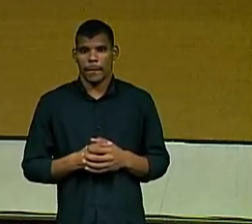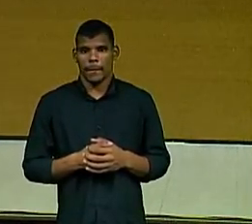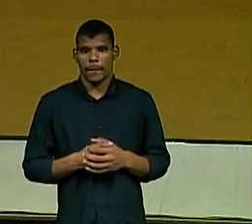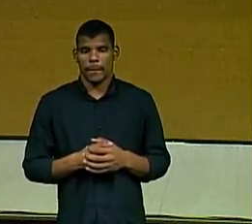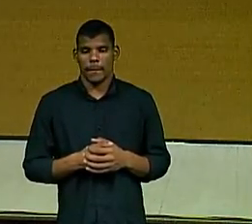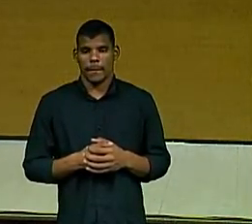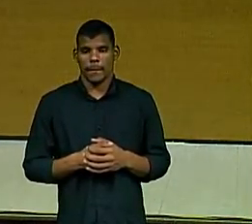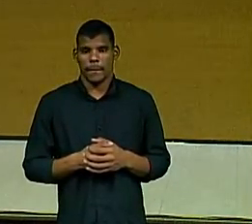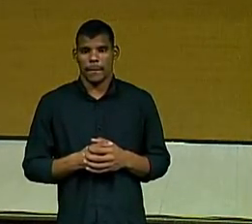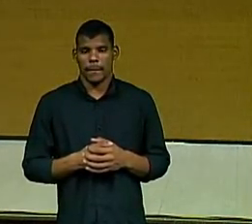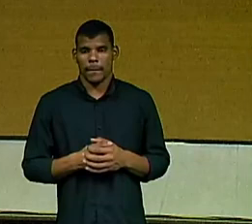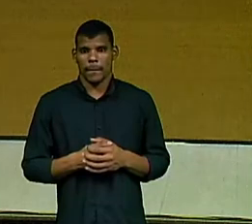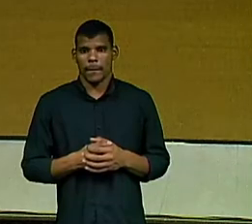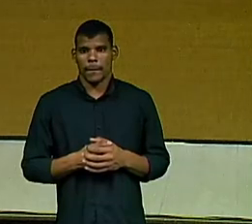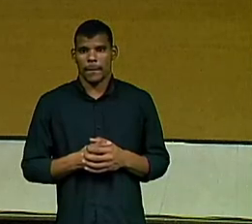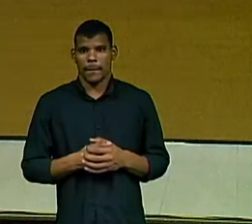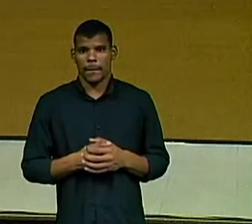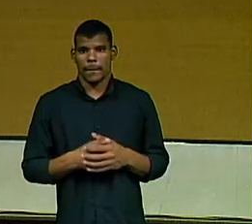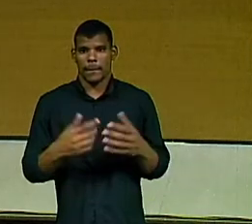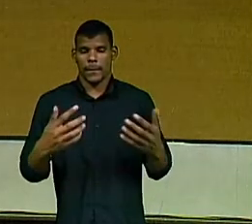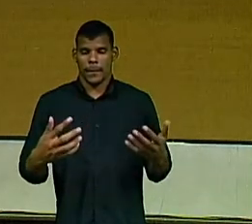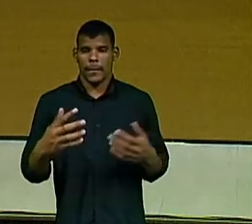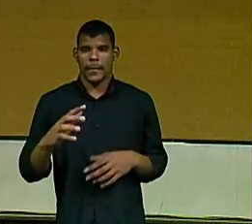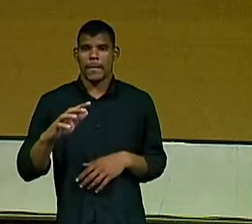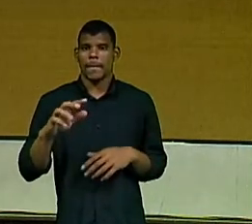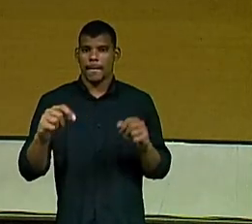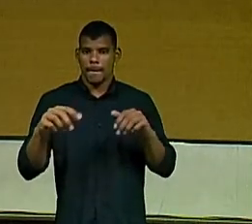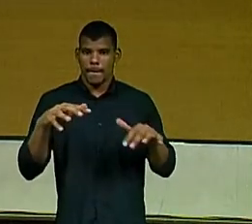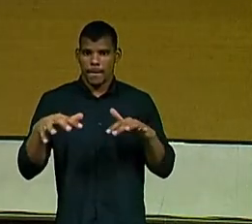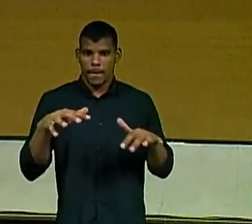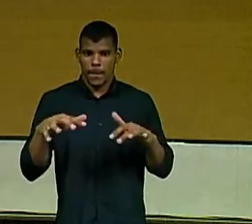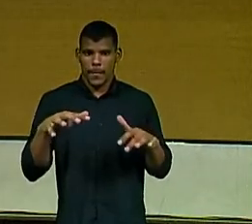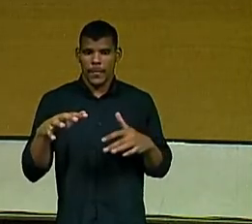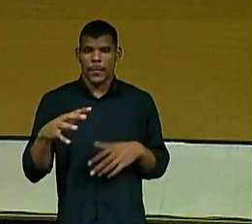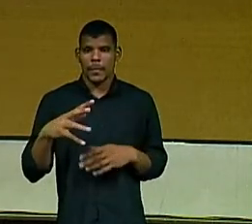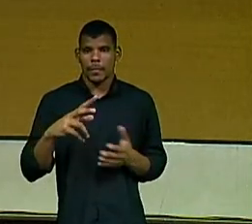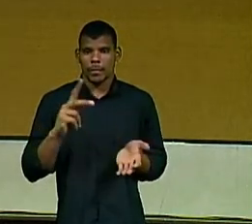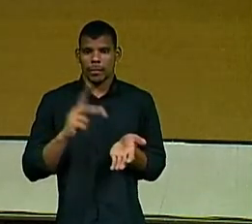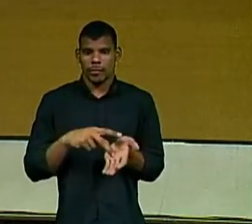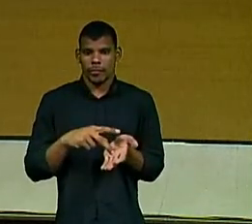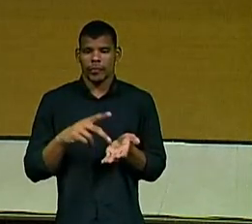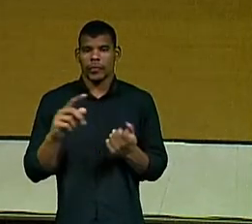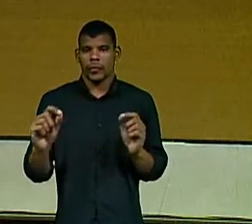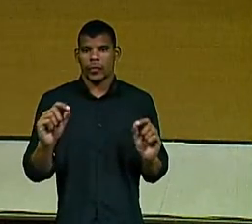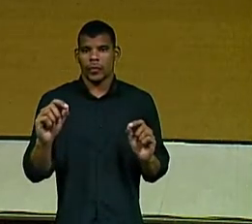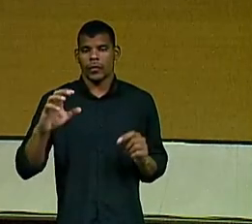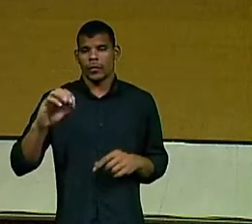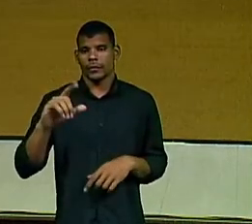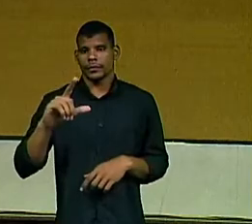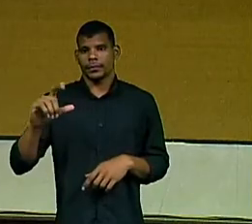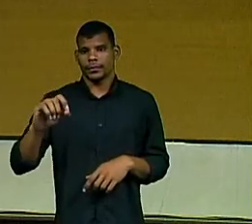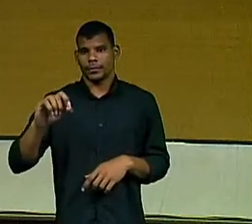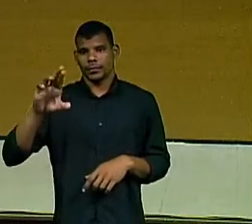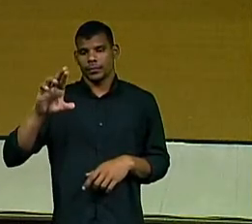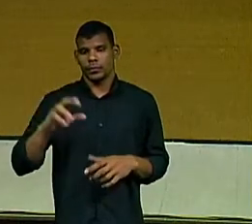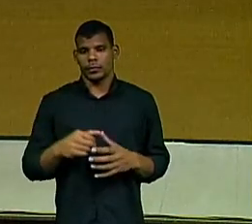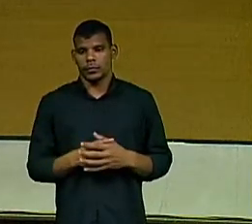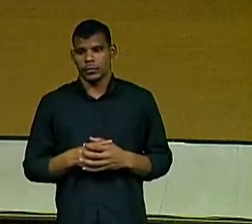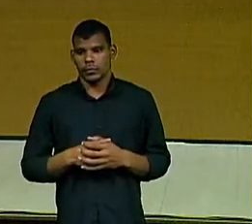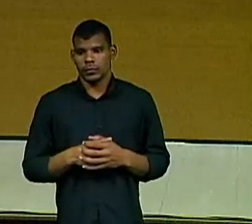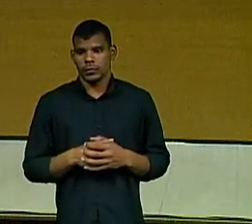né e o movimento na verdade foi o contrário do que o Collor convidou